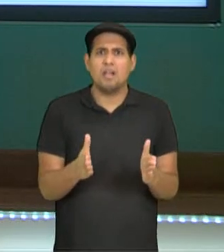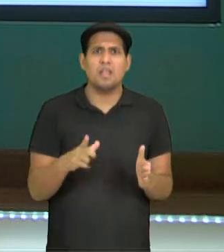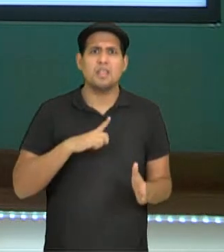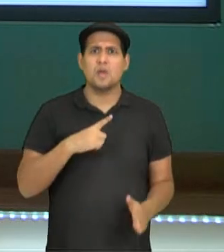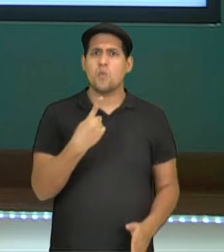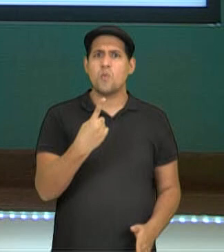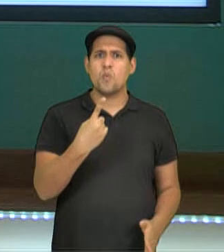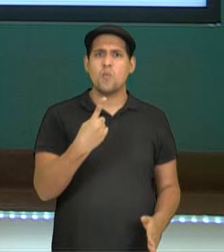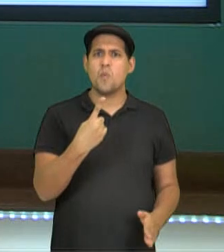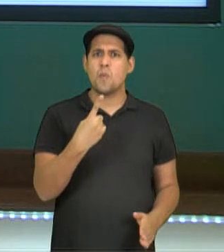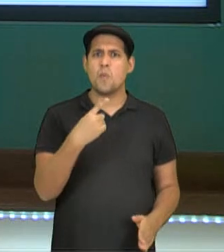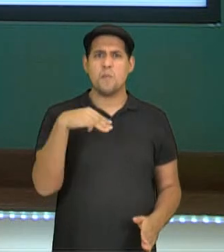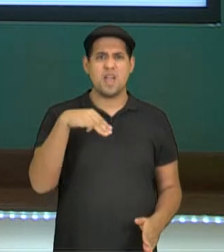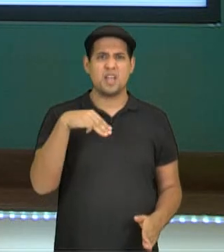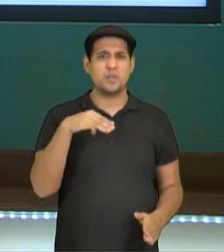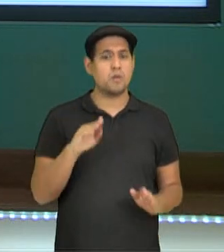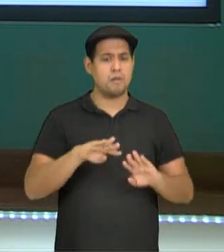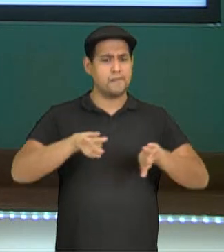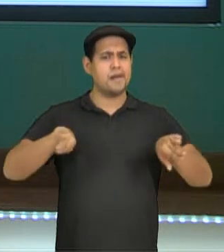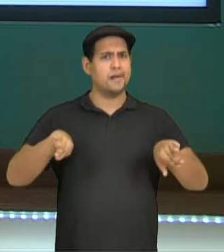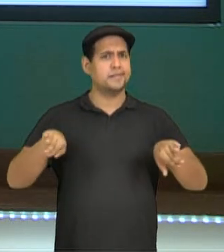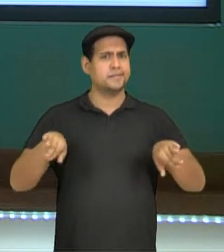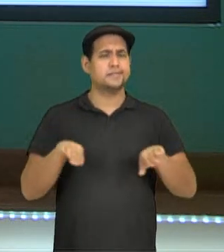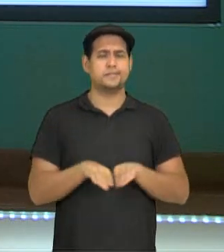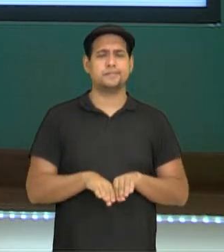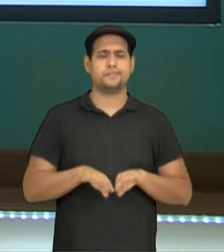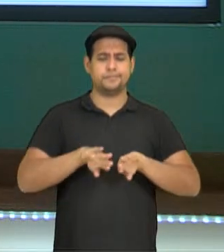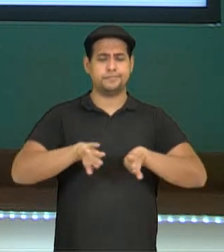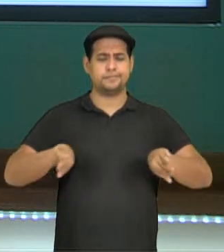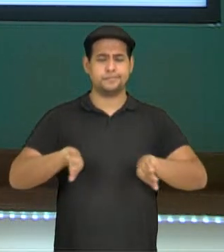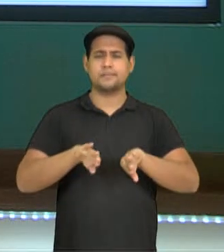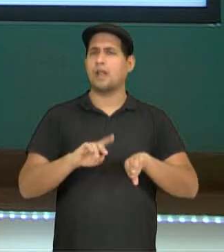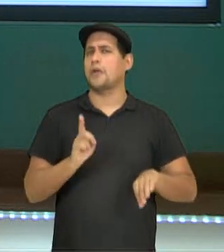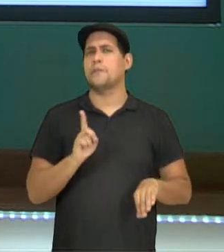1 metro, mais de 1 metro ali entre uma raia e a outra, o espaço da raia,